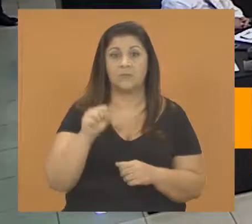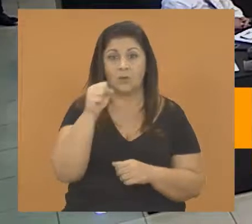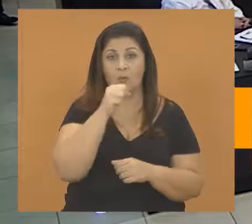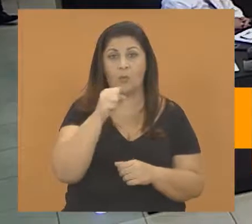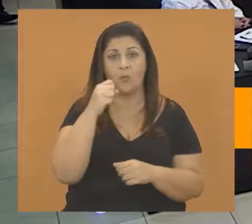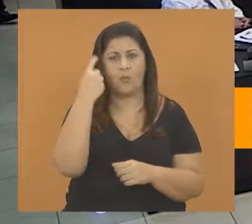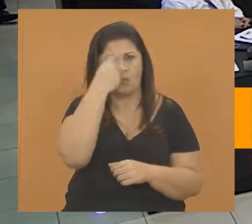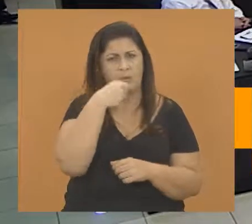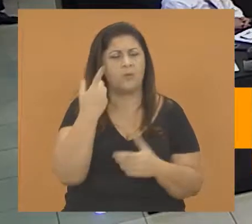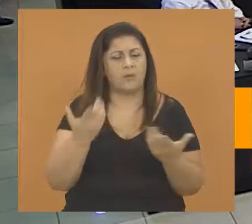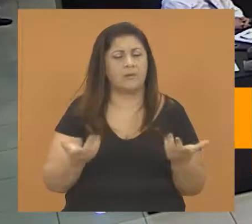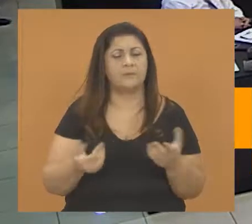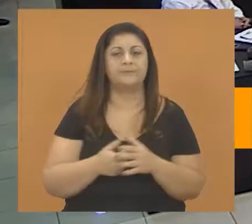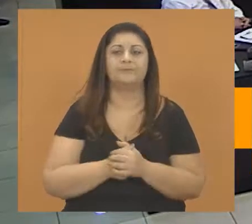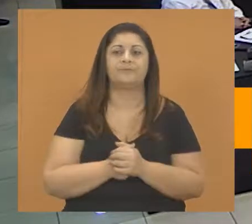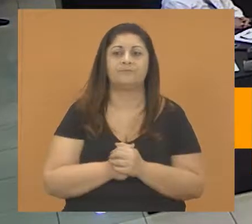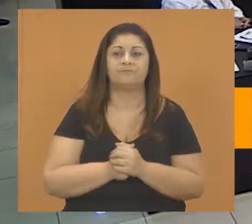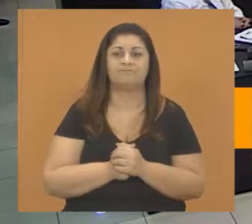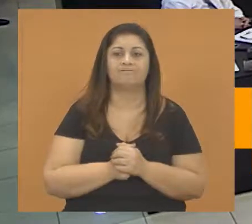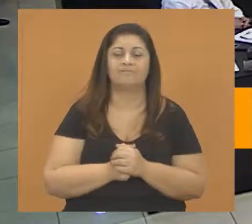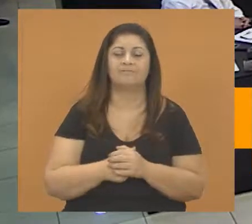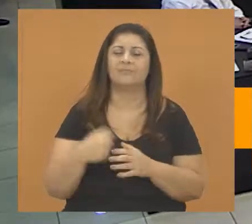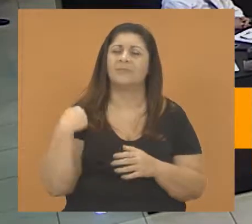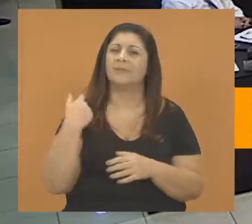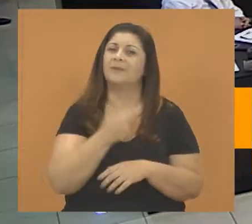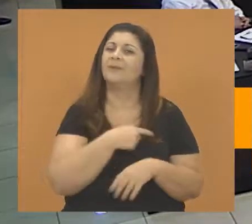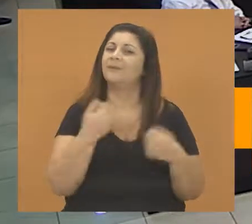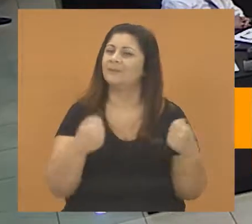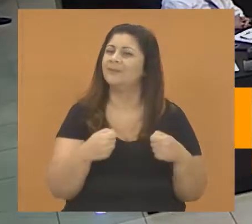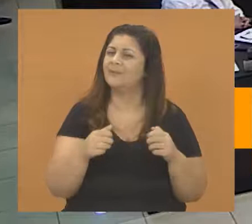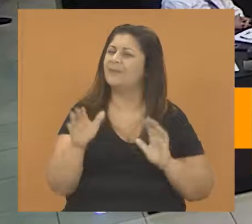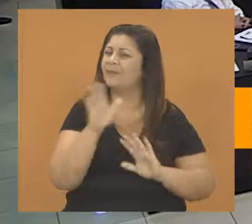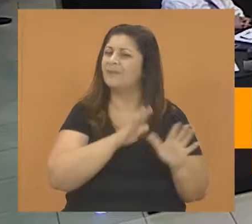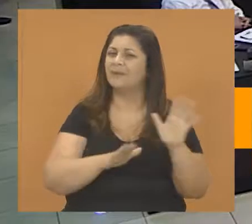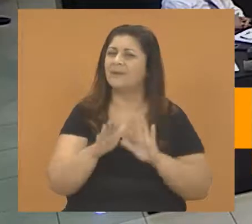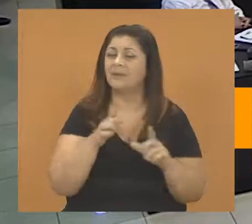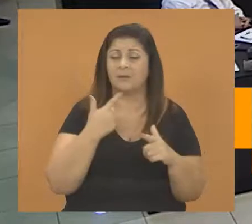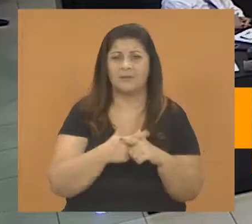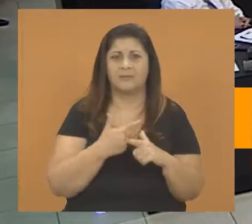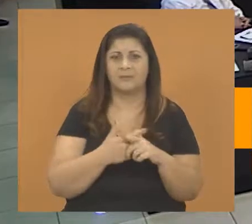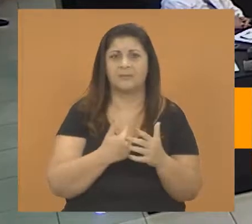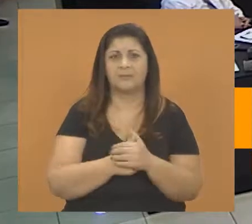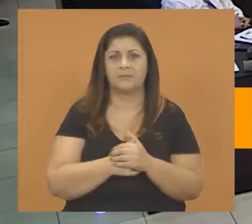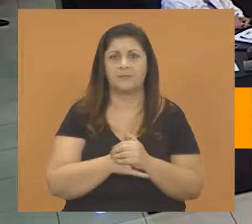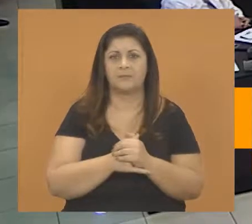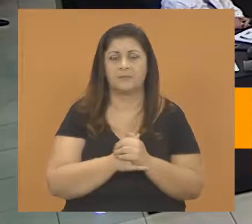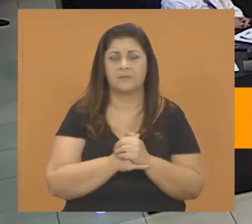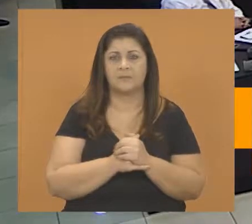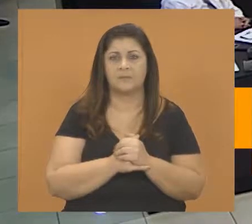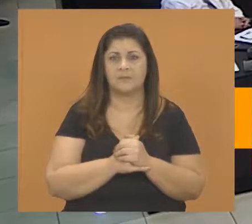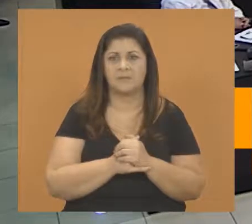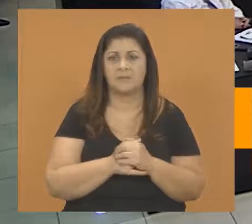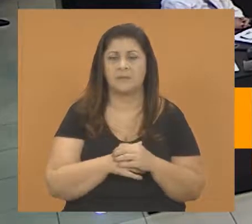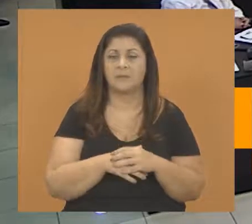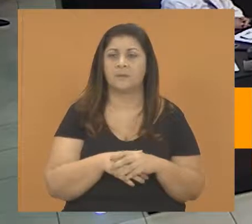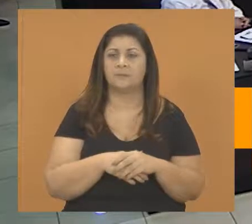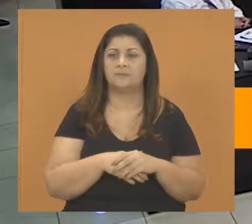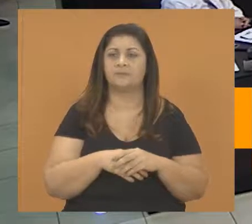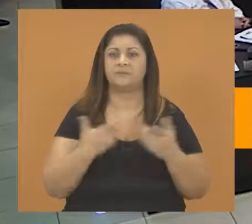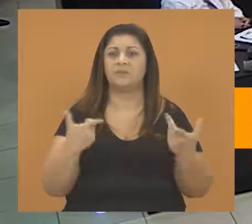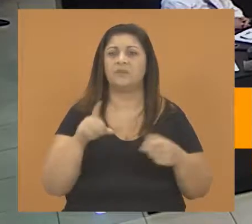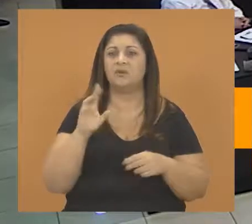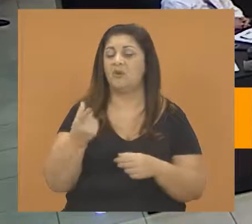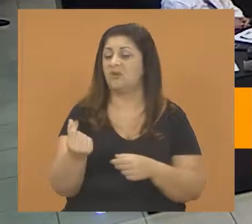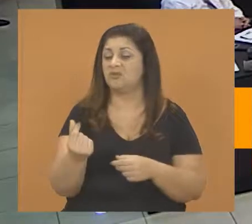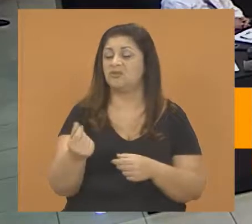sha são questões que a gente precisa tomar cuidado porque senão a gente está criando um vereador um cabidão essa é a